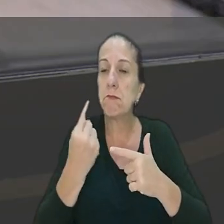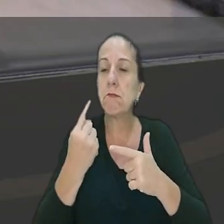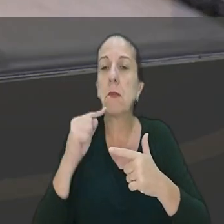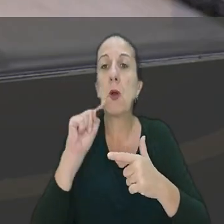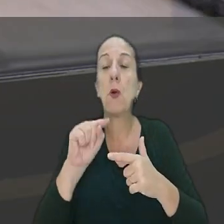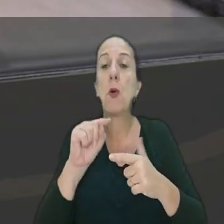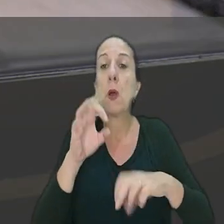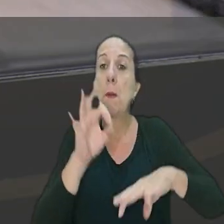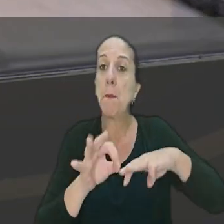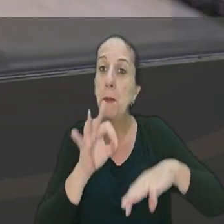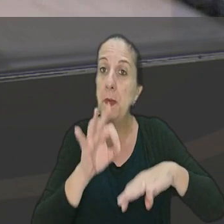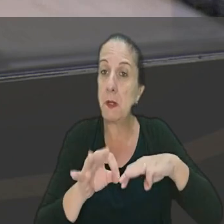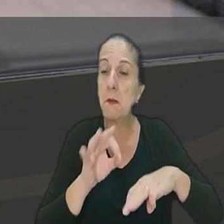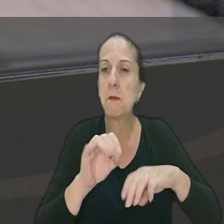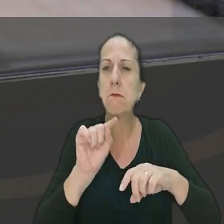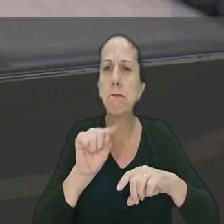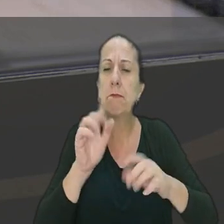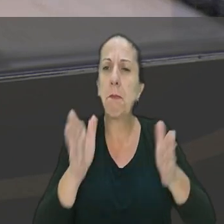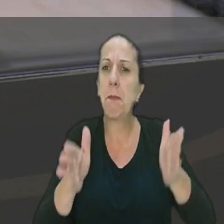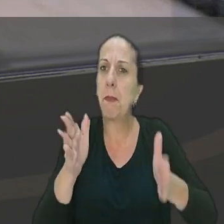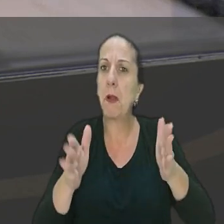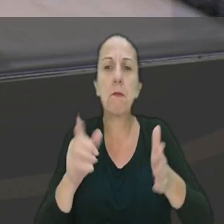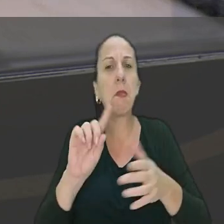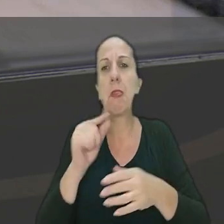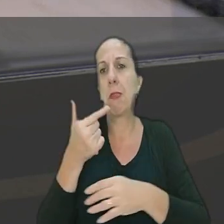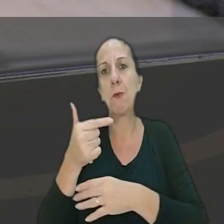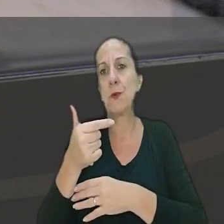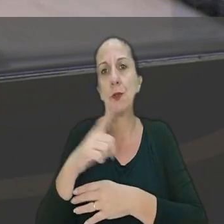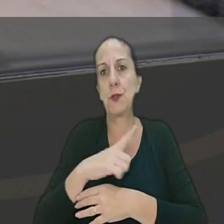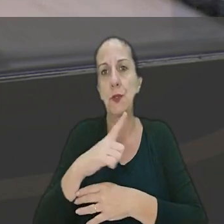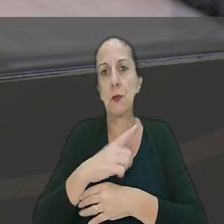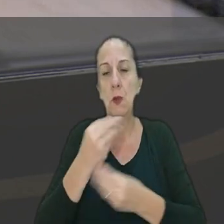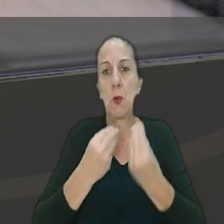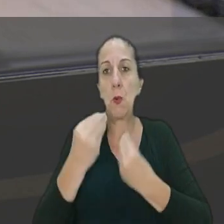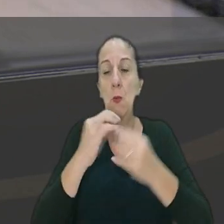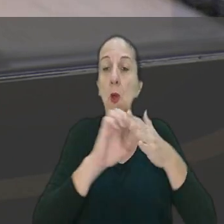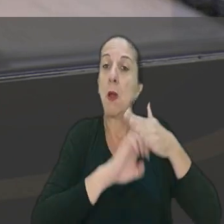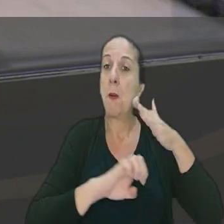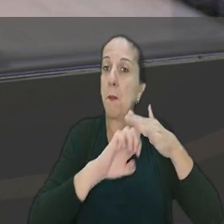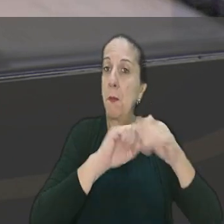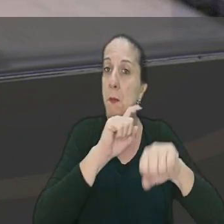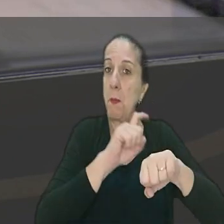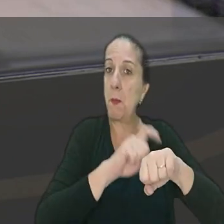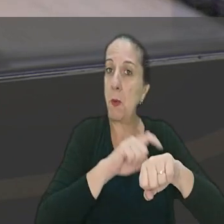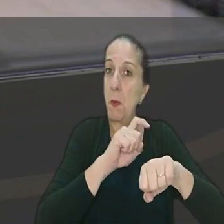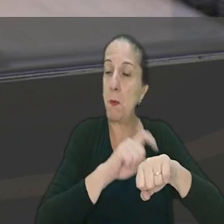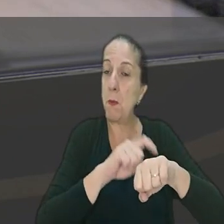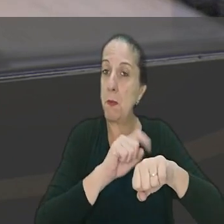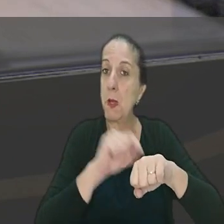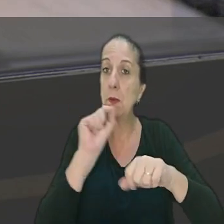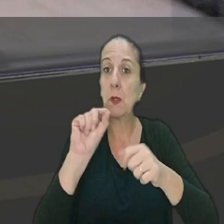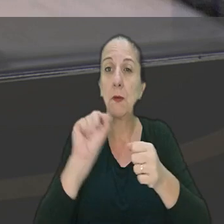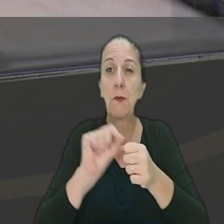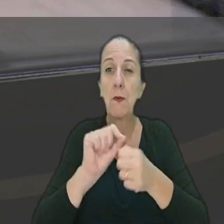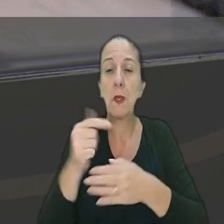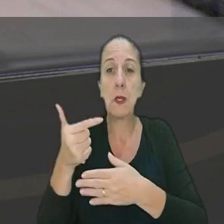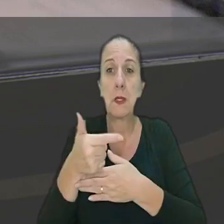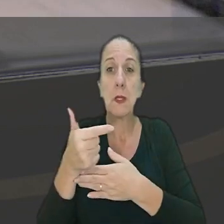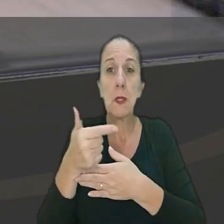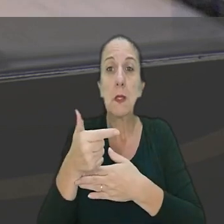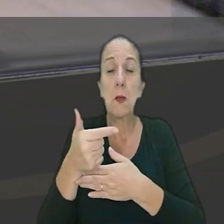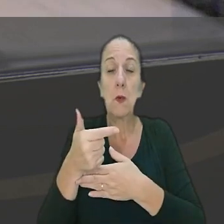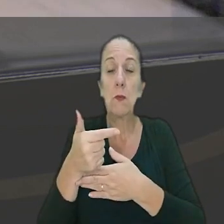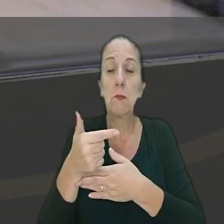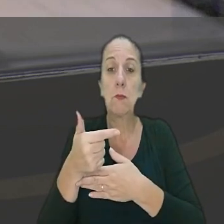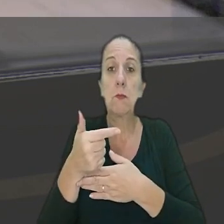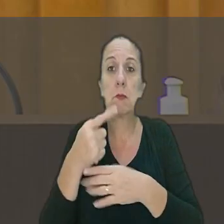Hugo Scheuermann, a concessão de prazo para regularização era inviável. Cabia à empresa, no momento da interposição do